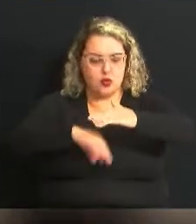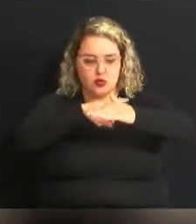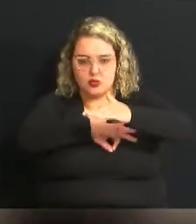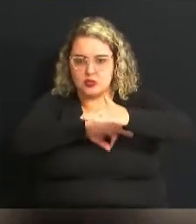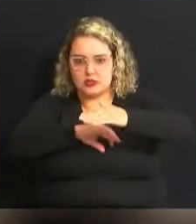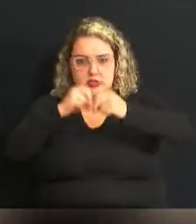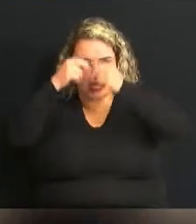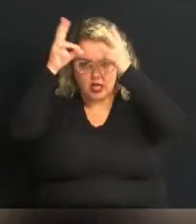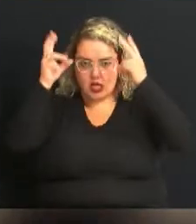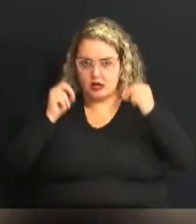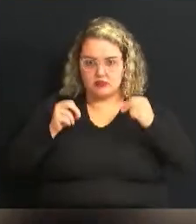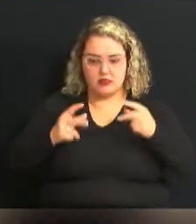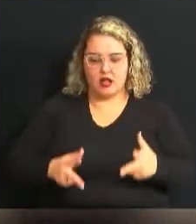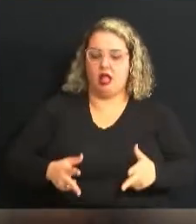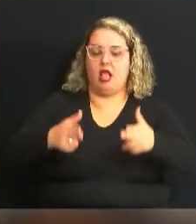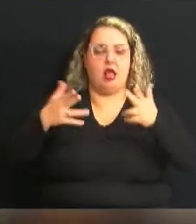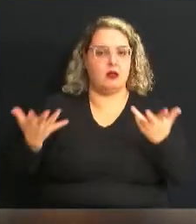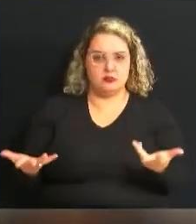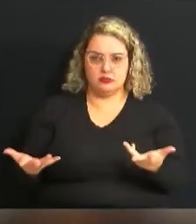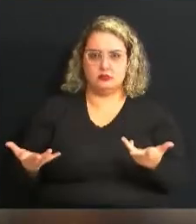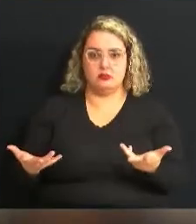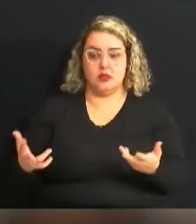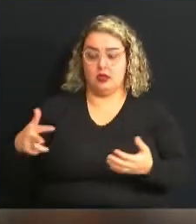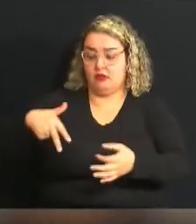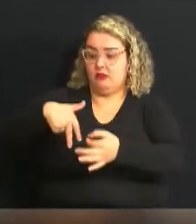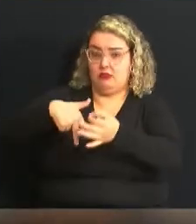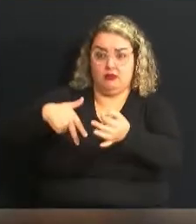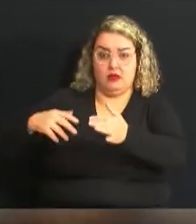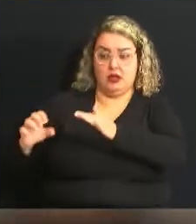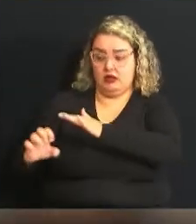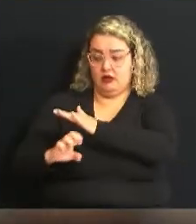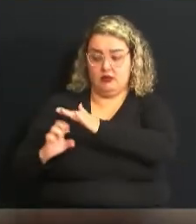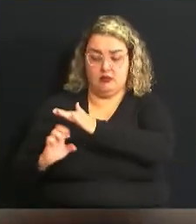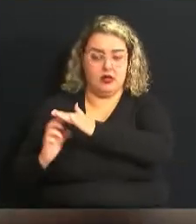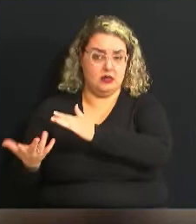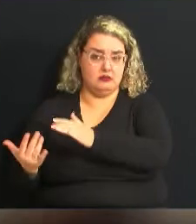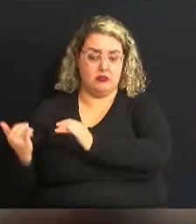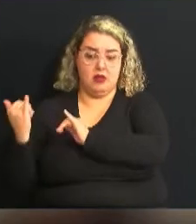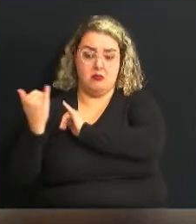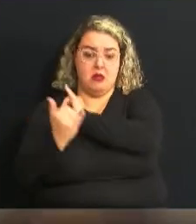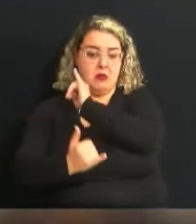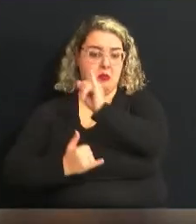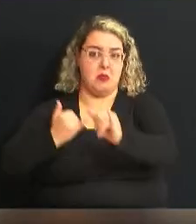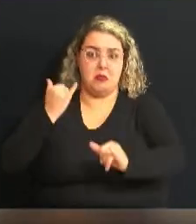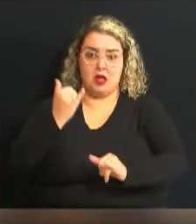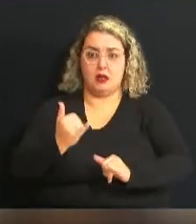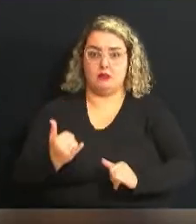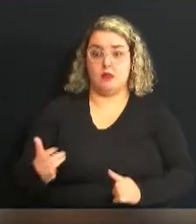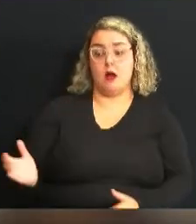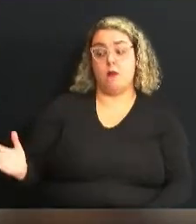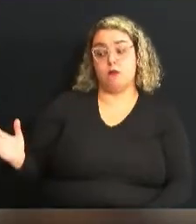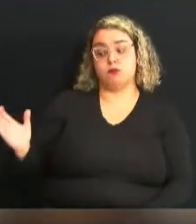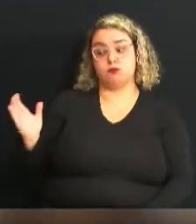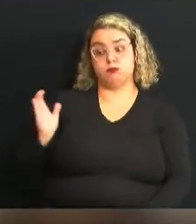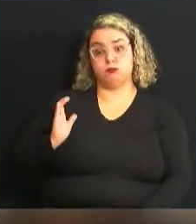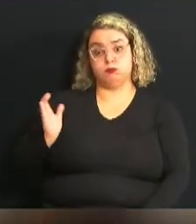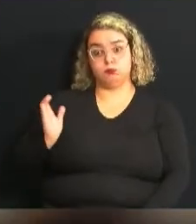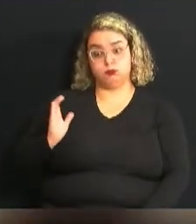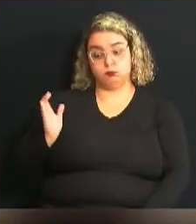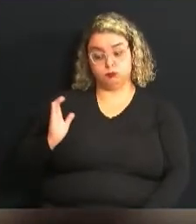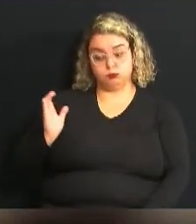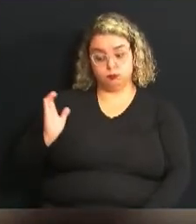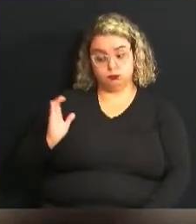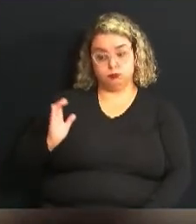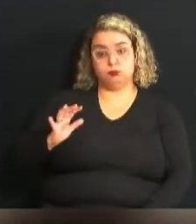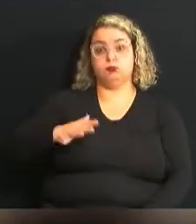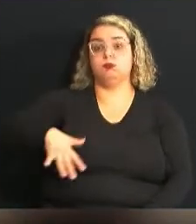e simplesmente, com o parecer das empresas, né, as empresas que ganharam muito, inclusive, ganharam muito na